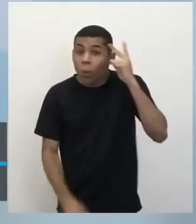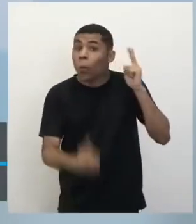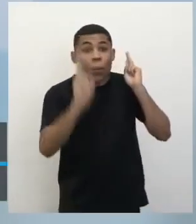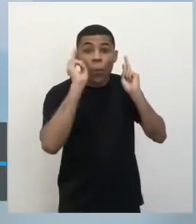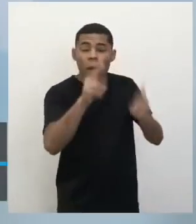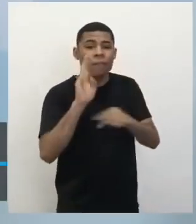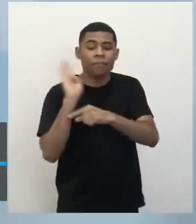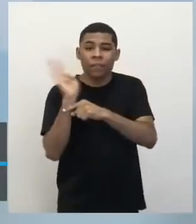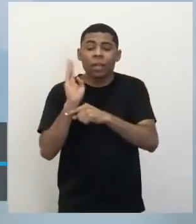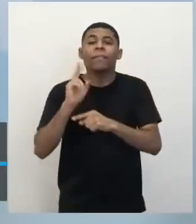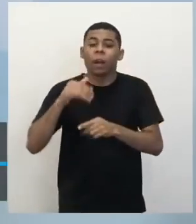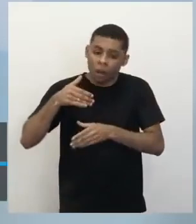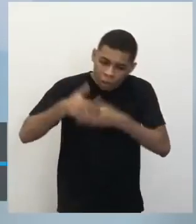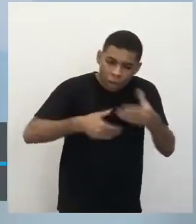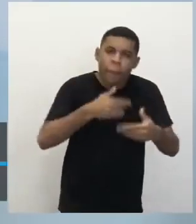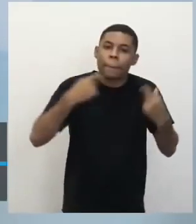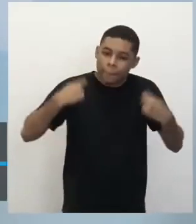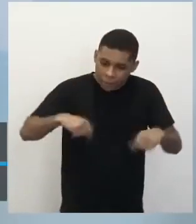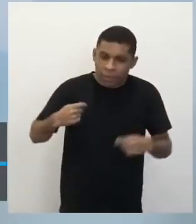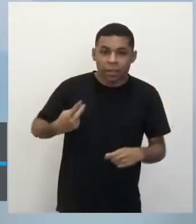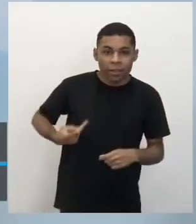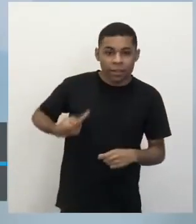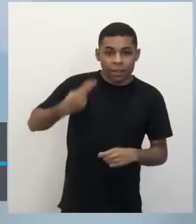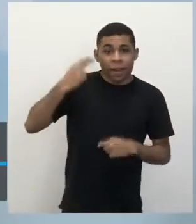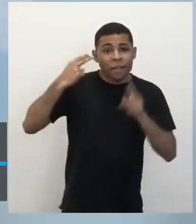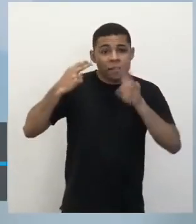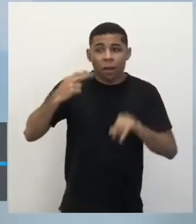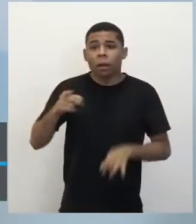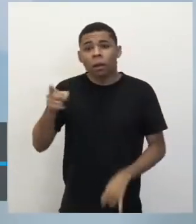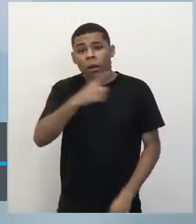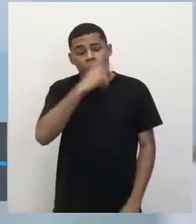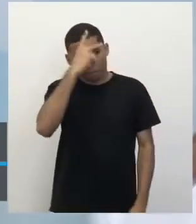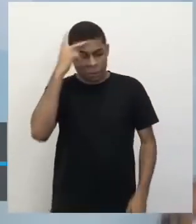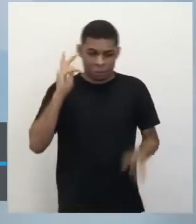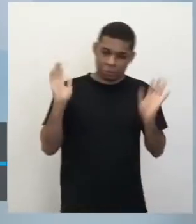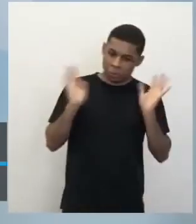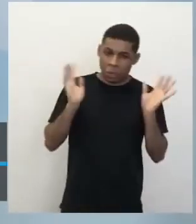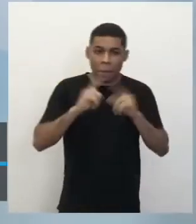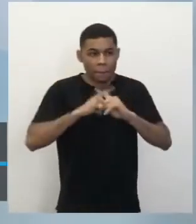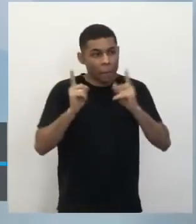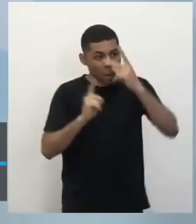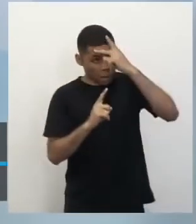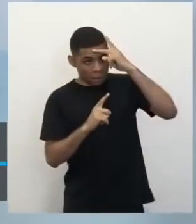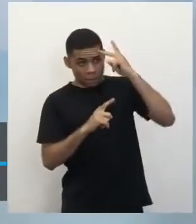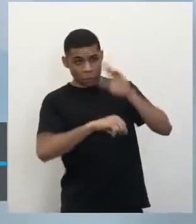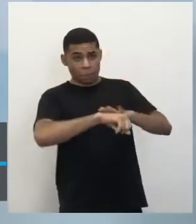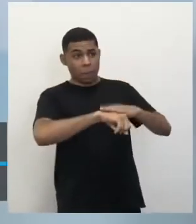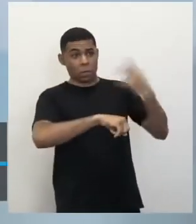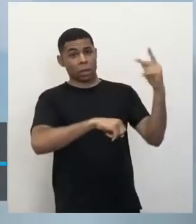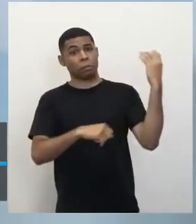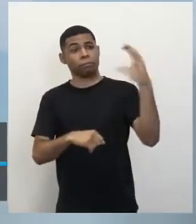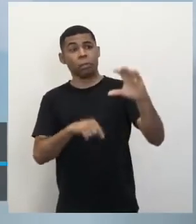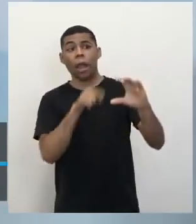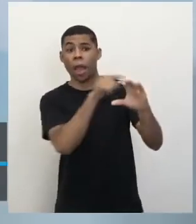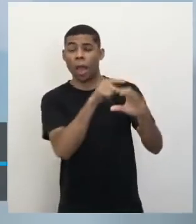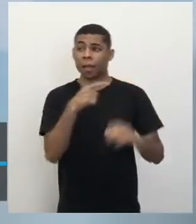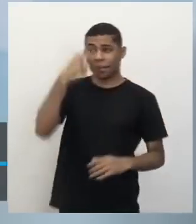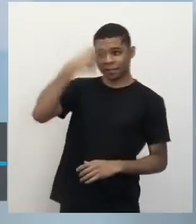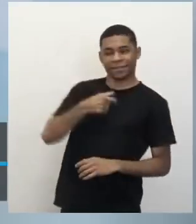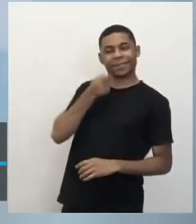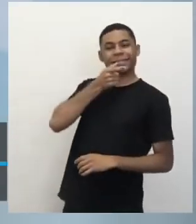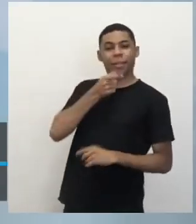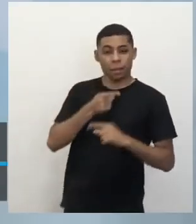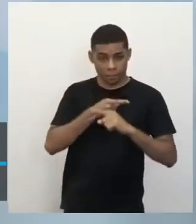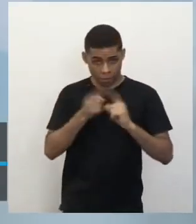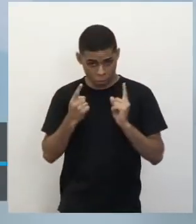processo que vai ter que utilizar a prótese, né? E o pessoal começou a dizer, não, mas a própria pessoa compartilhou o vídeo, para ela é engraçado. Sim, mas o mundo não gira